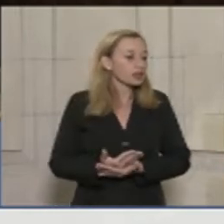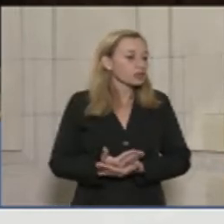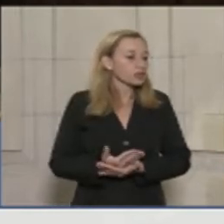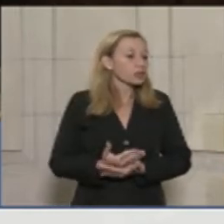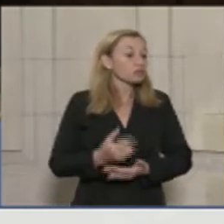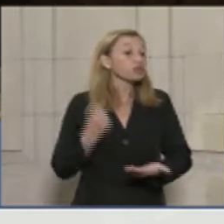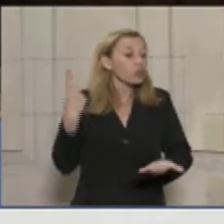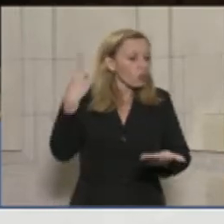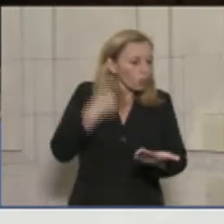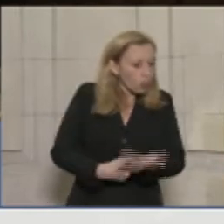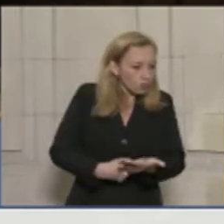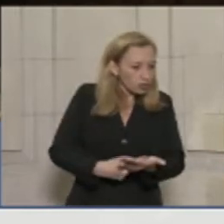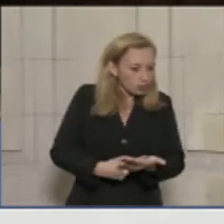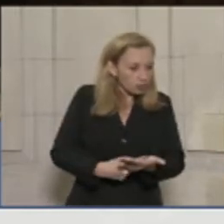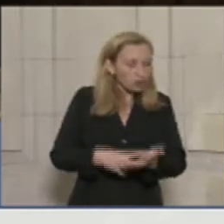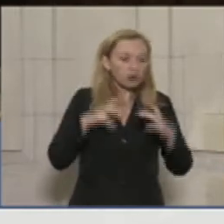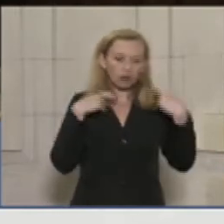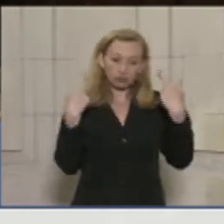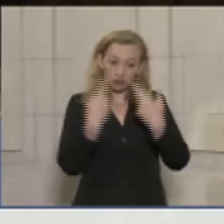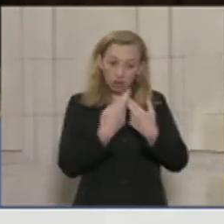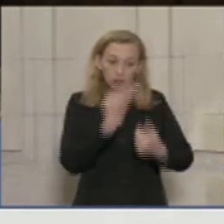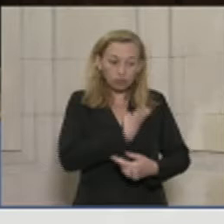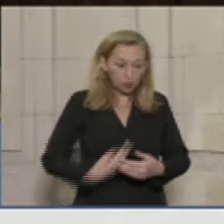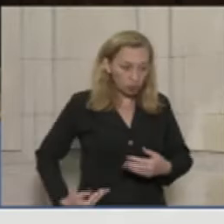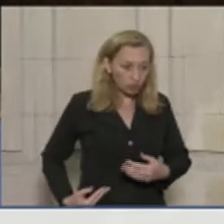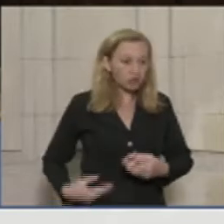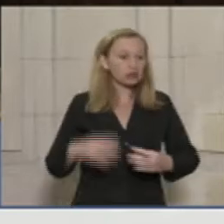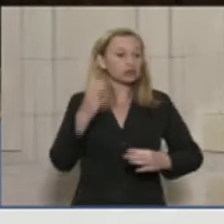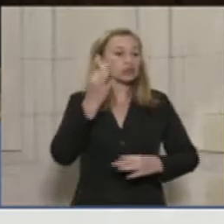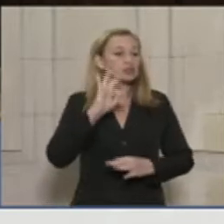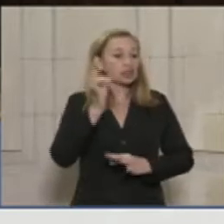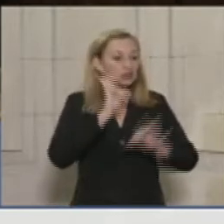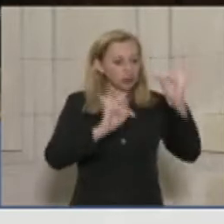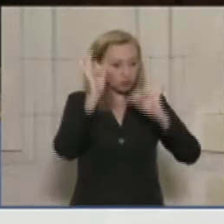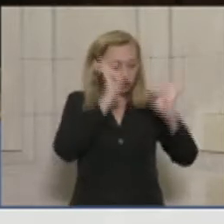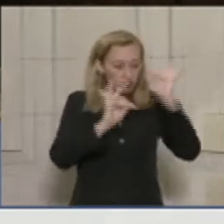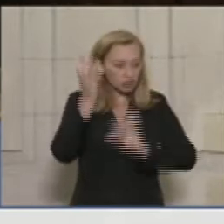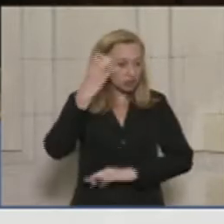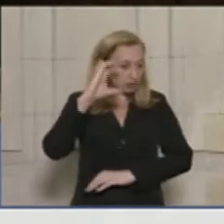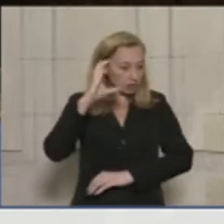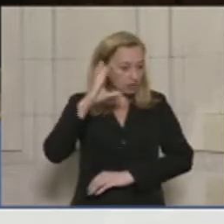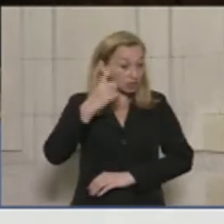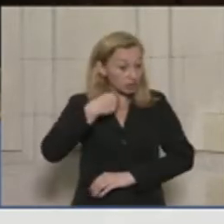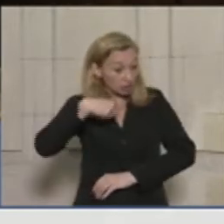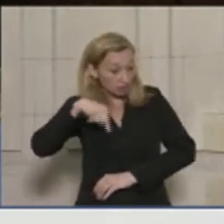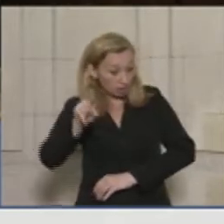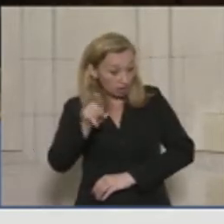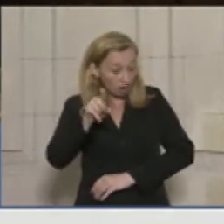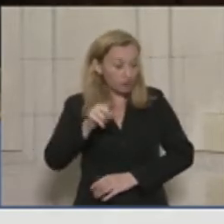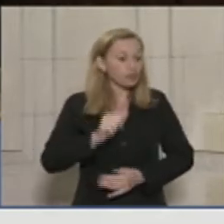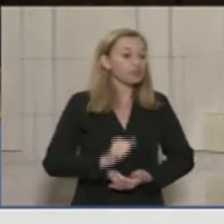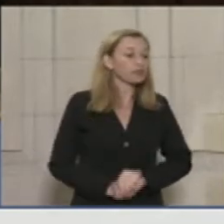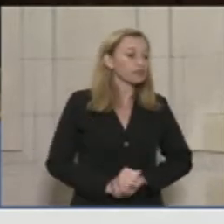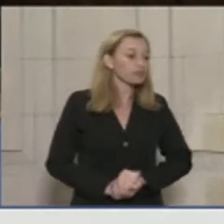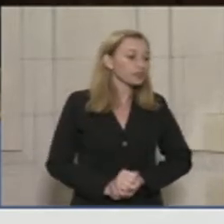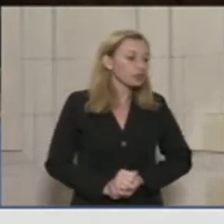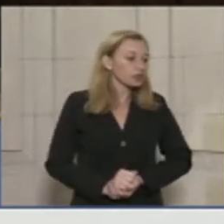esse compromisso numa audiência pública da Comissão de Ciência e Tecnologia, de ir ao ISERJ para